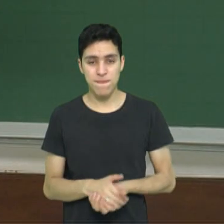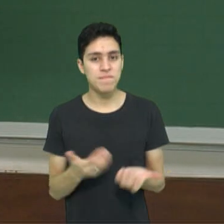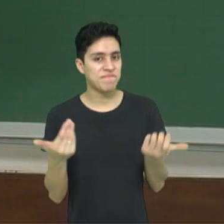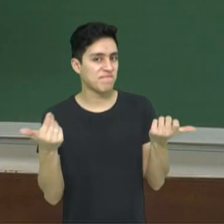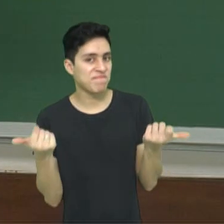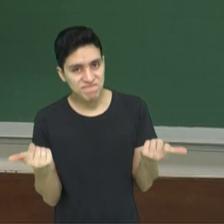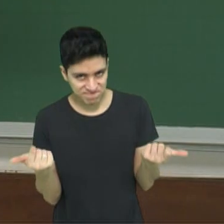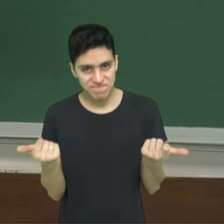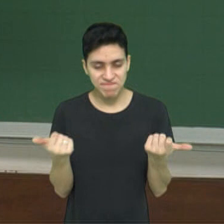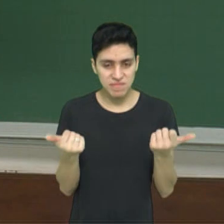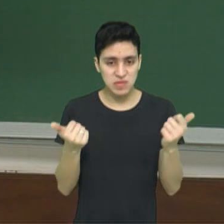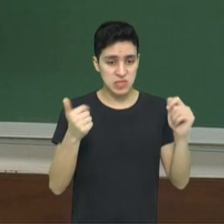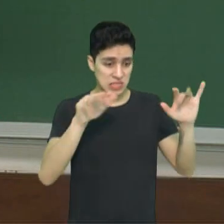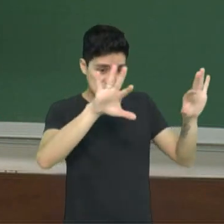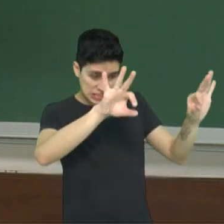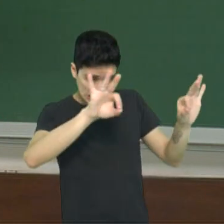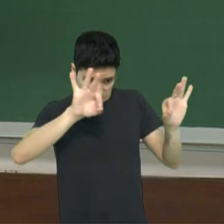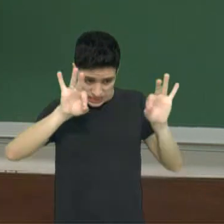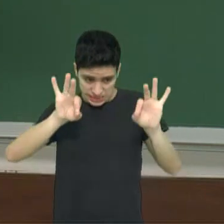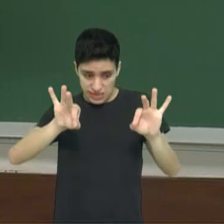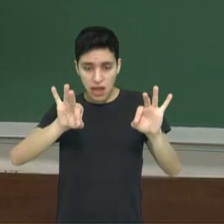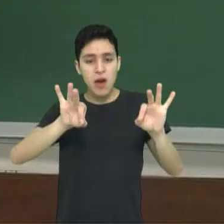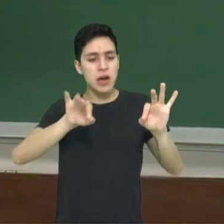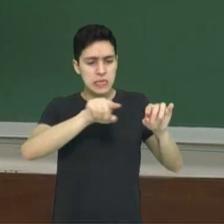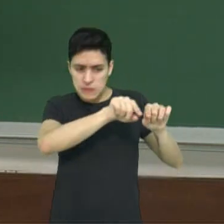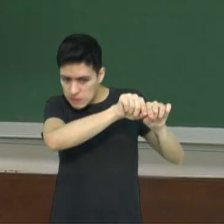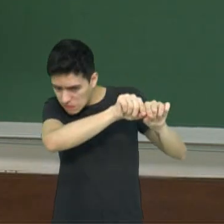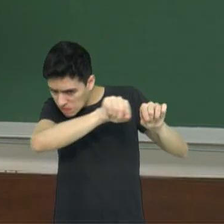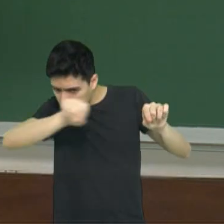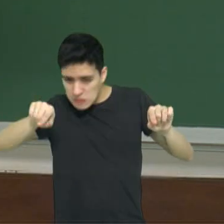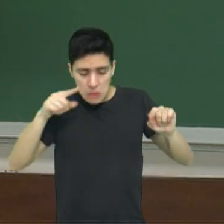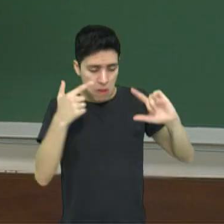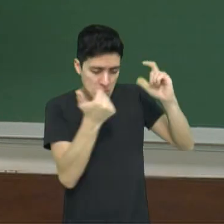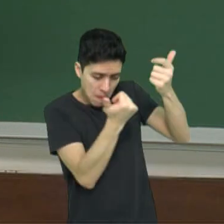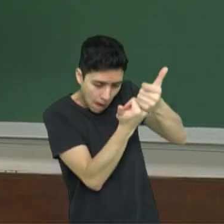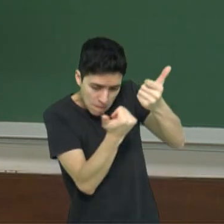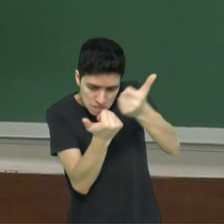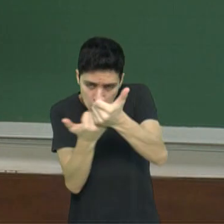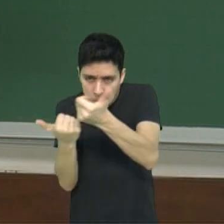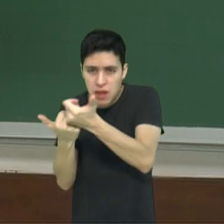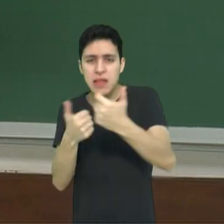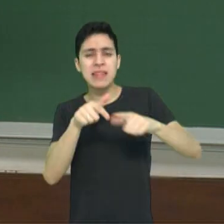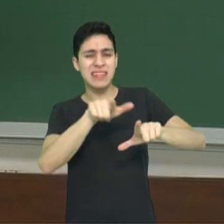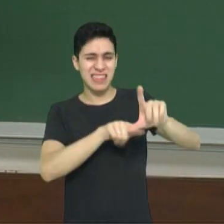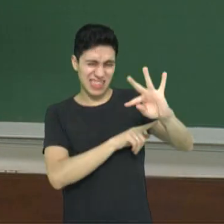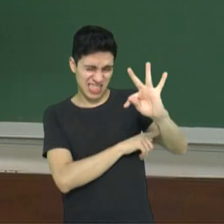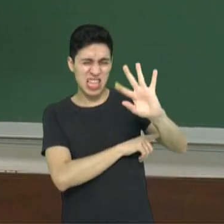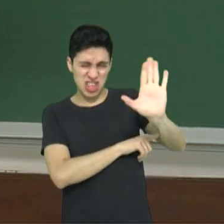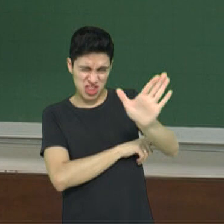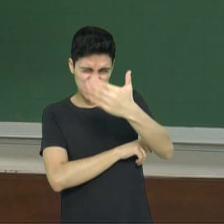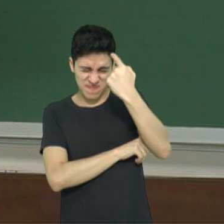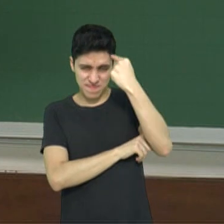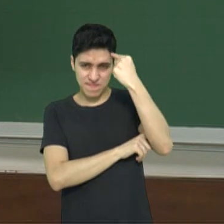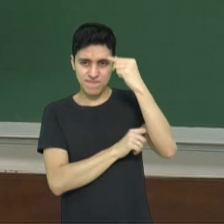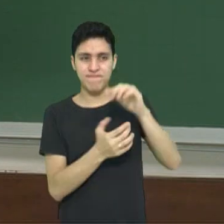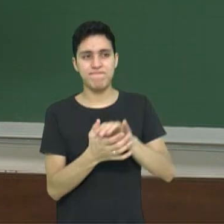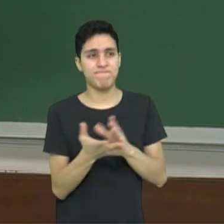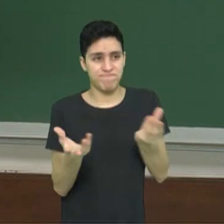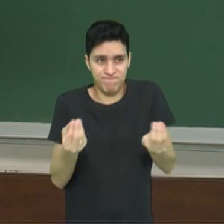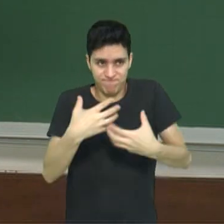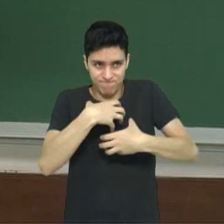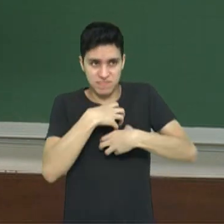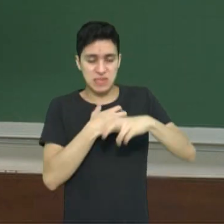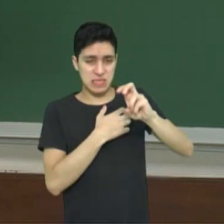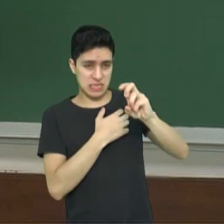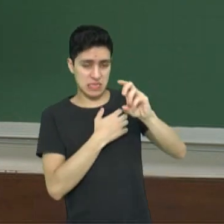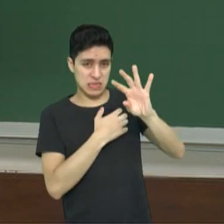Muito bem, isolamos e agora vamos substituir, ok? Substituir no lugar da letra T. Então, vai ficar assim, ó.